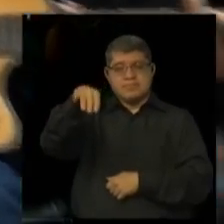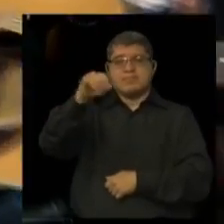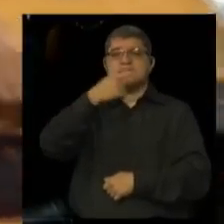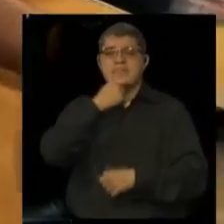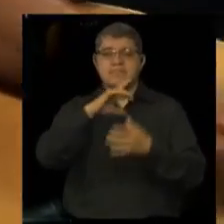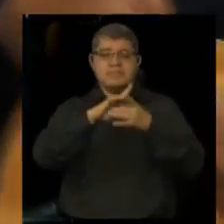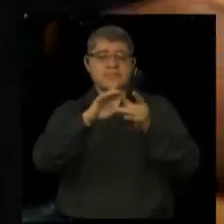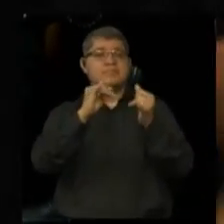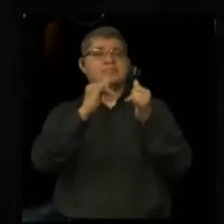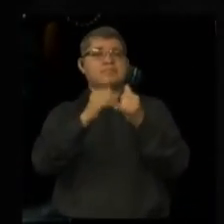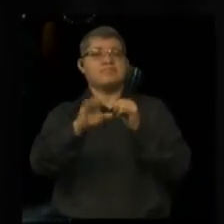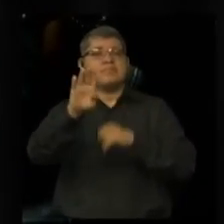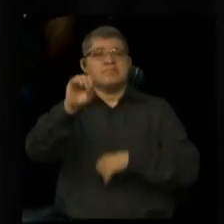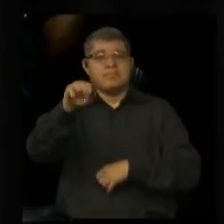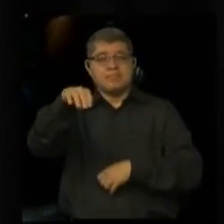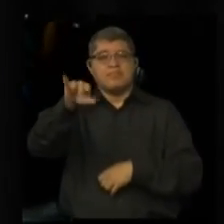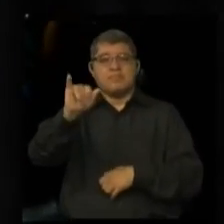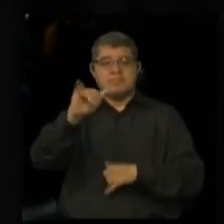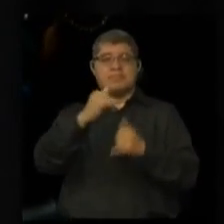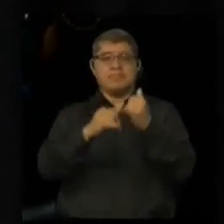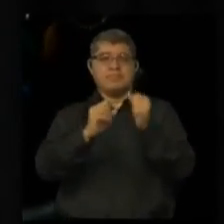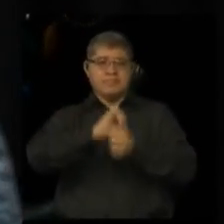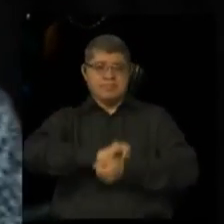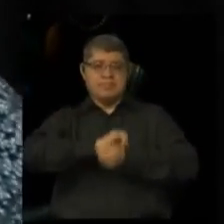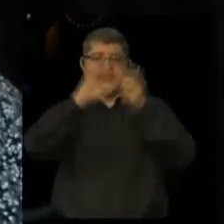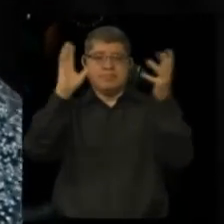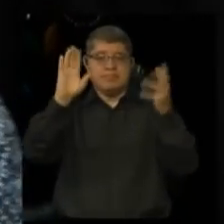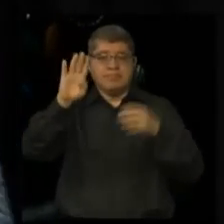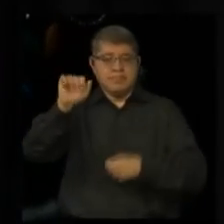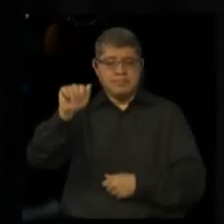bah. Um homem livre é um homem bom,